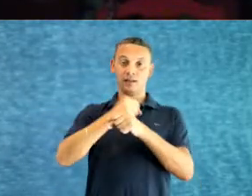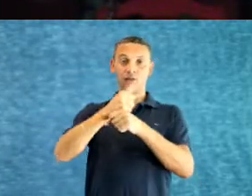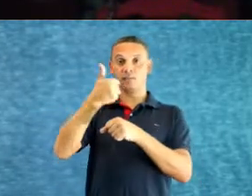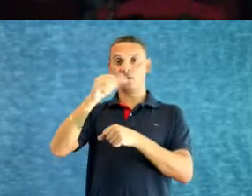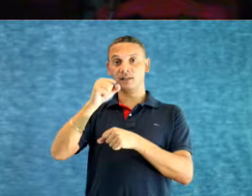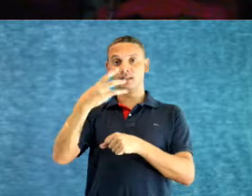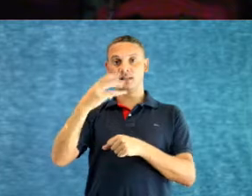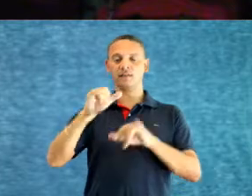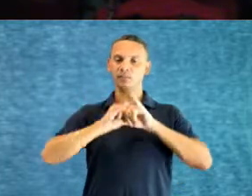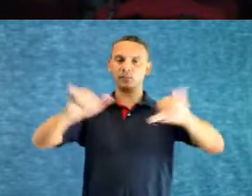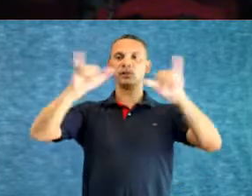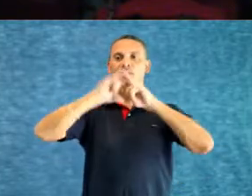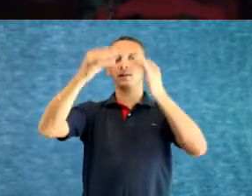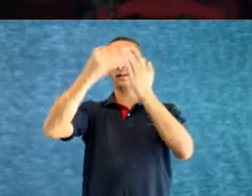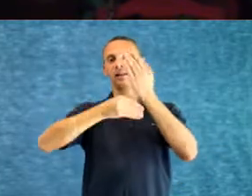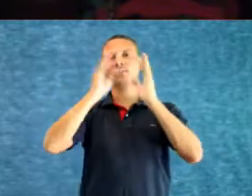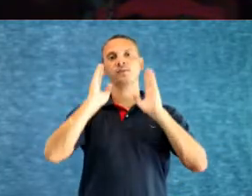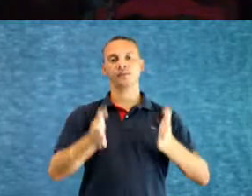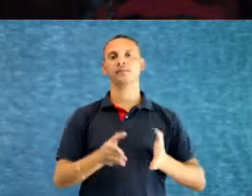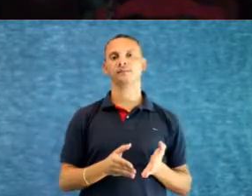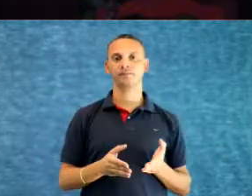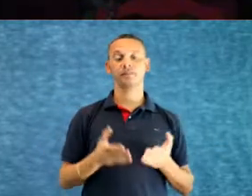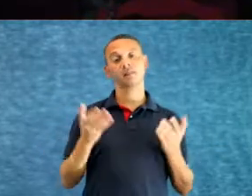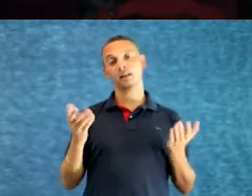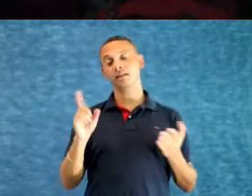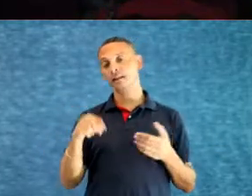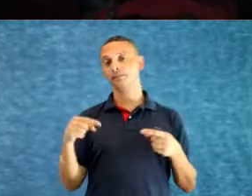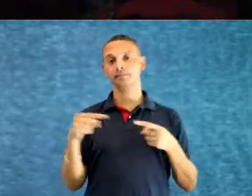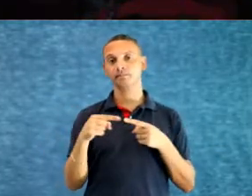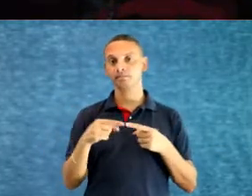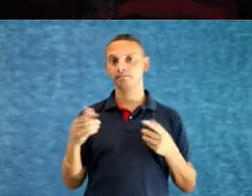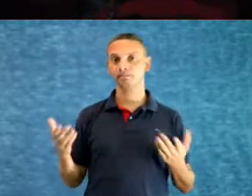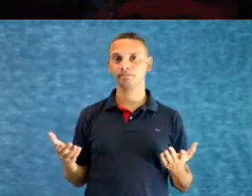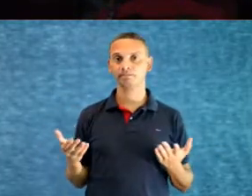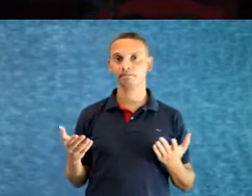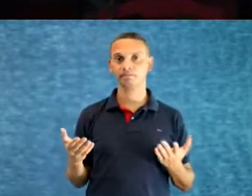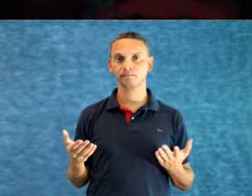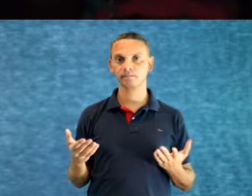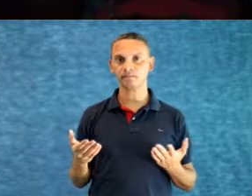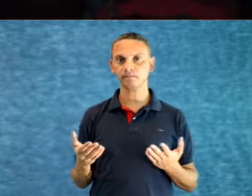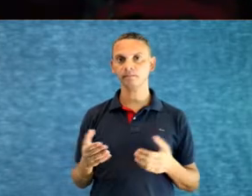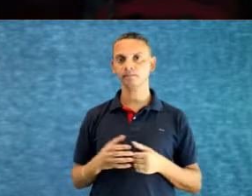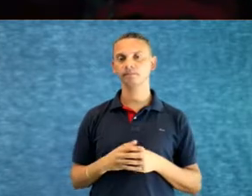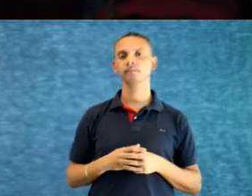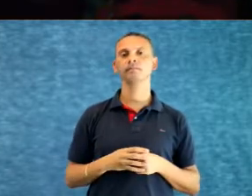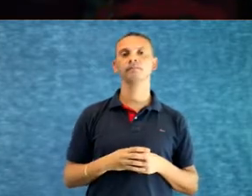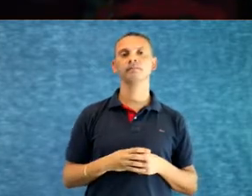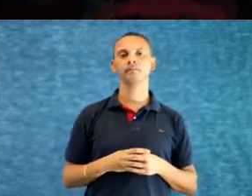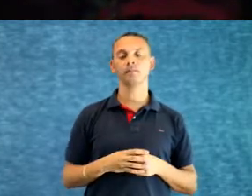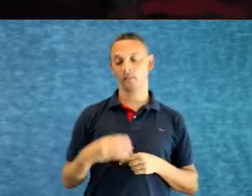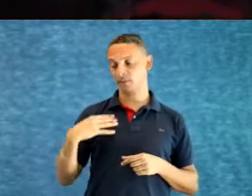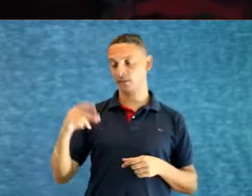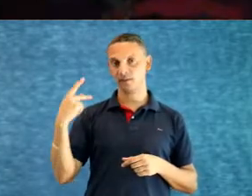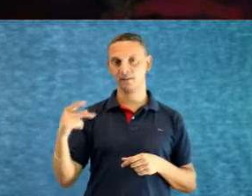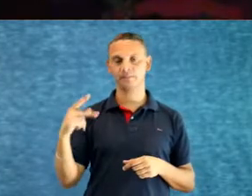e ele se forma e voltam para Porto Alegre. Só que ele morre de uma febre repentina,